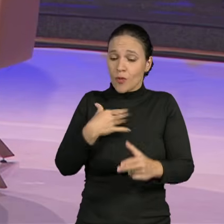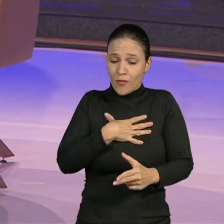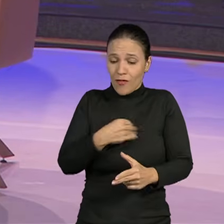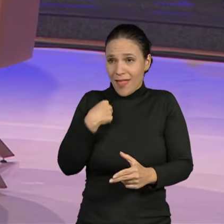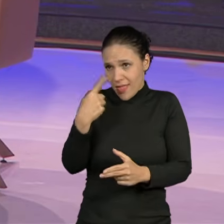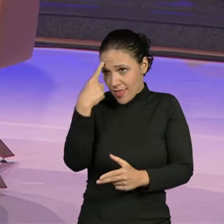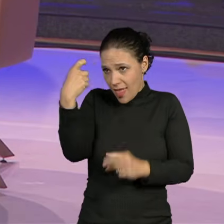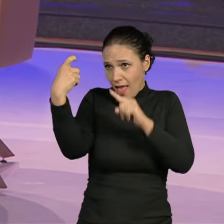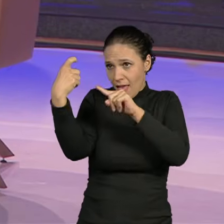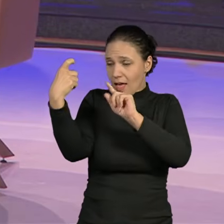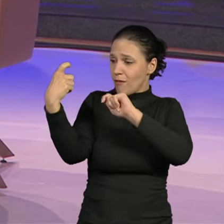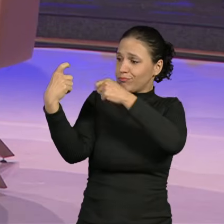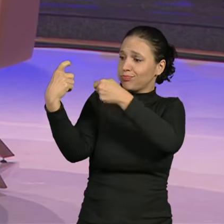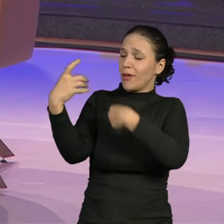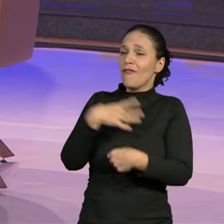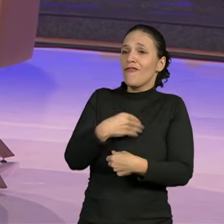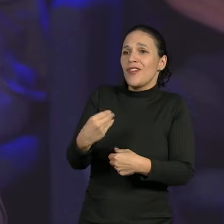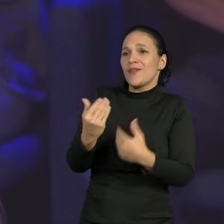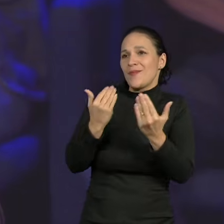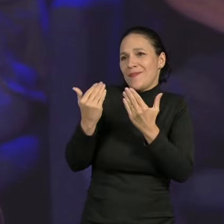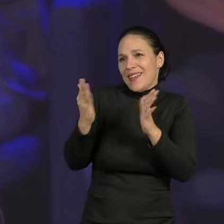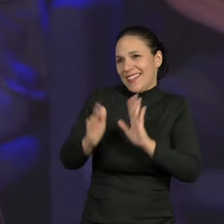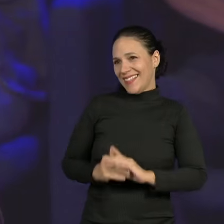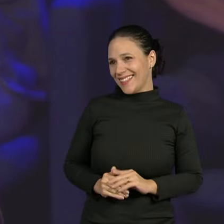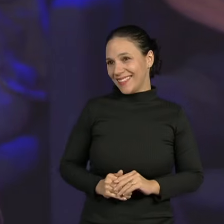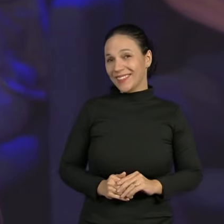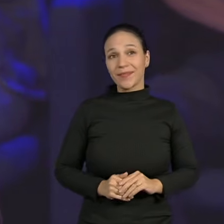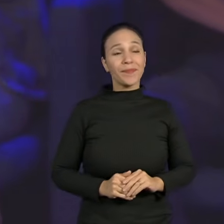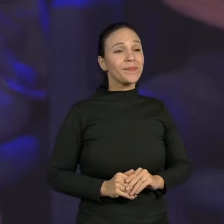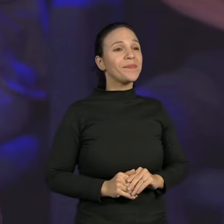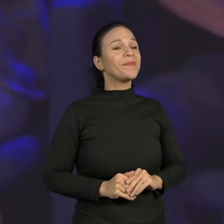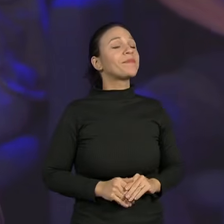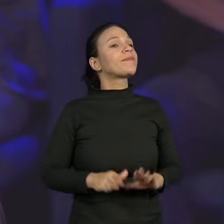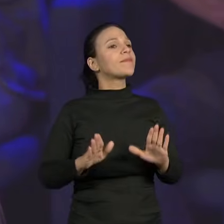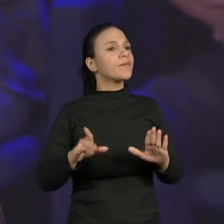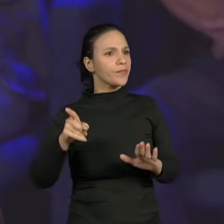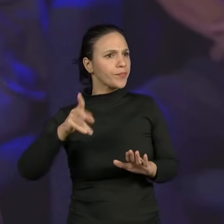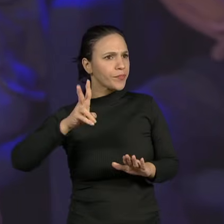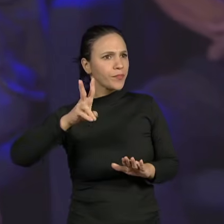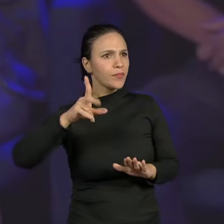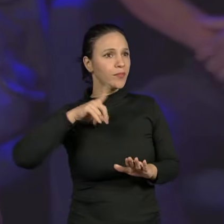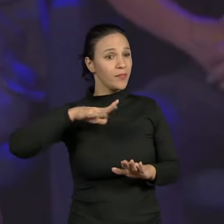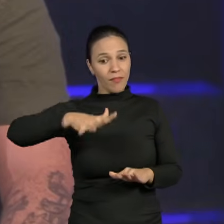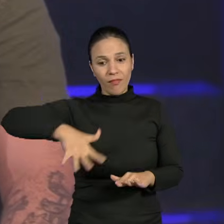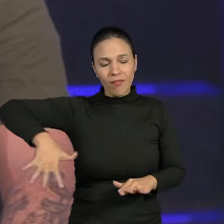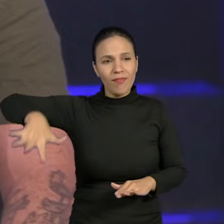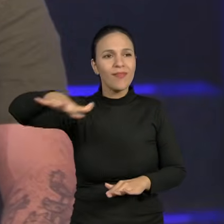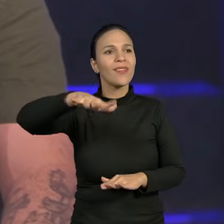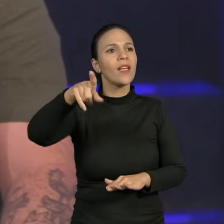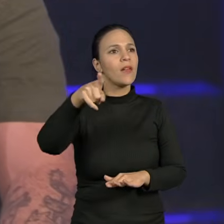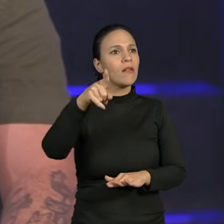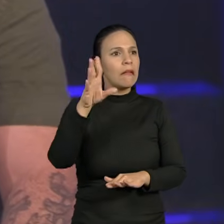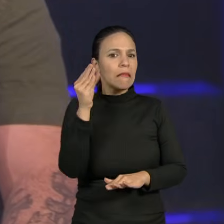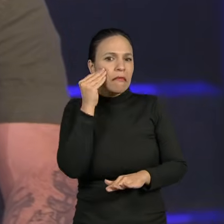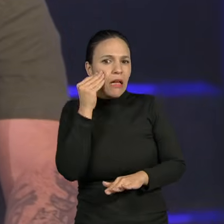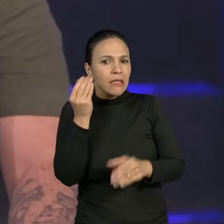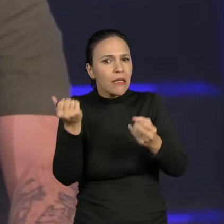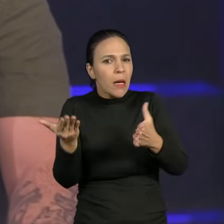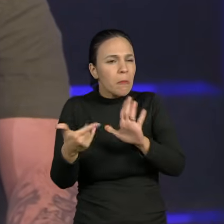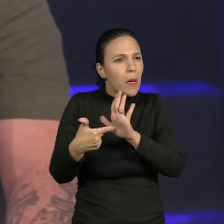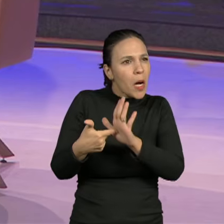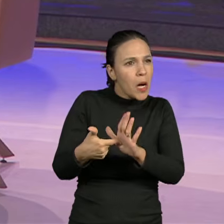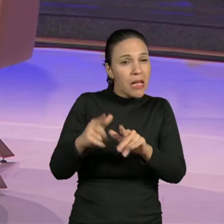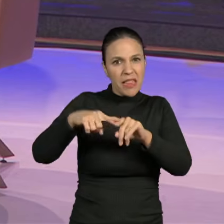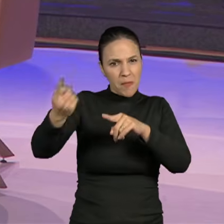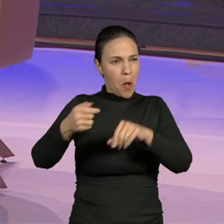filho, né? Para você. E o que eles falam, vocês testam um pouco com as crianças do entorno de vocês antes de ir